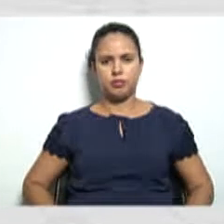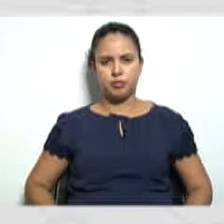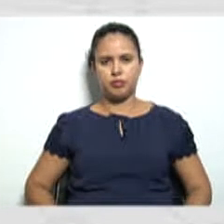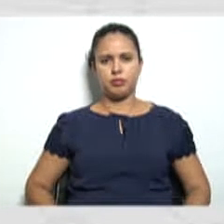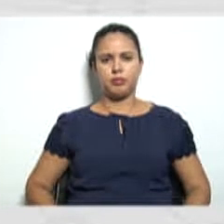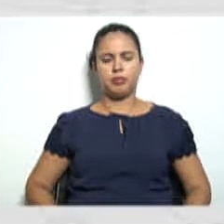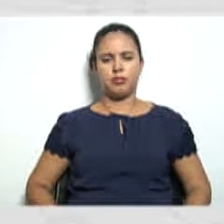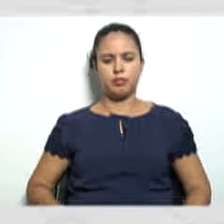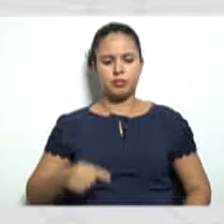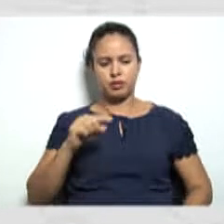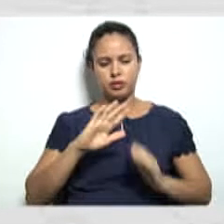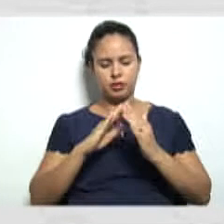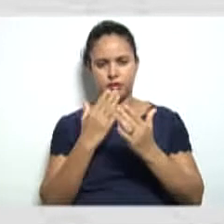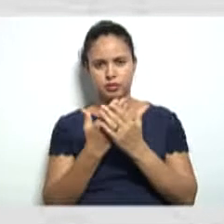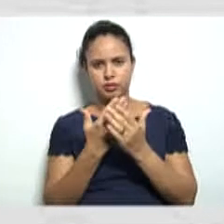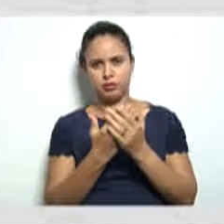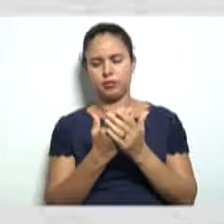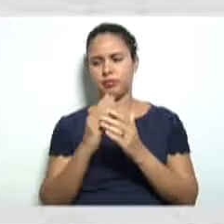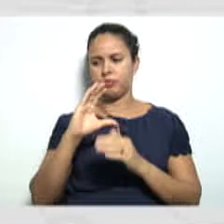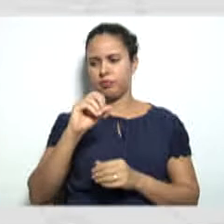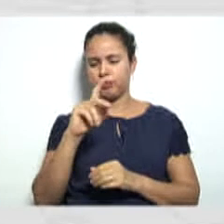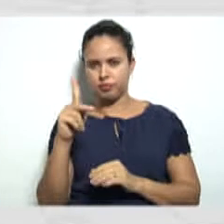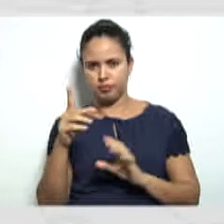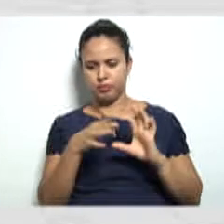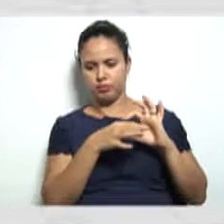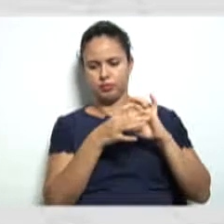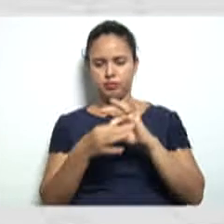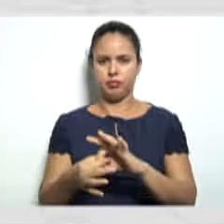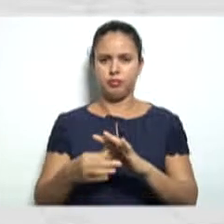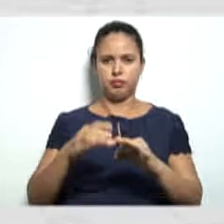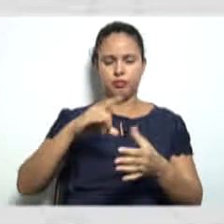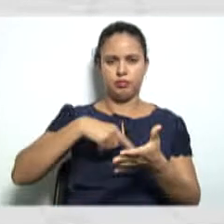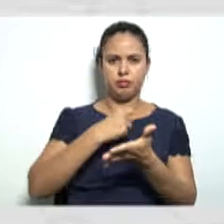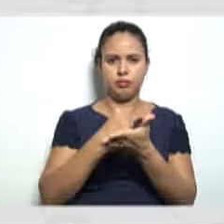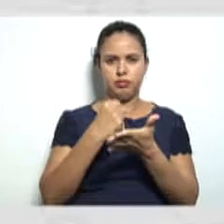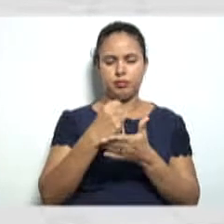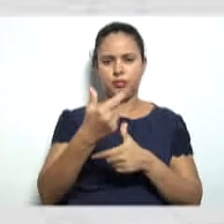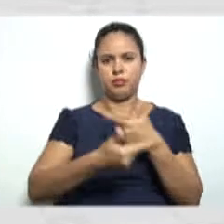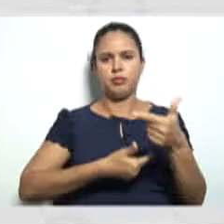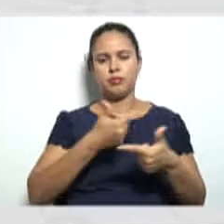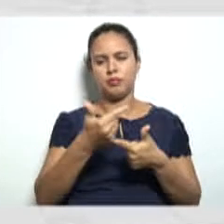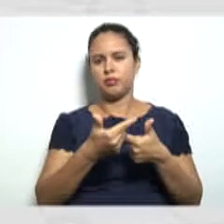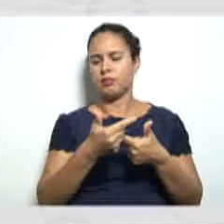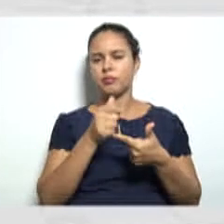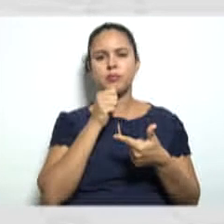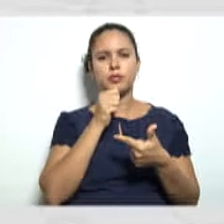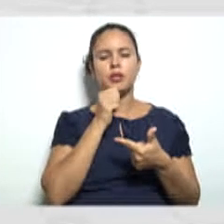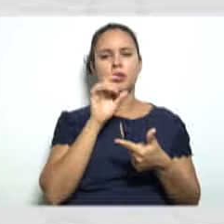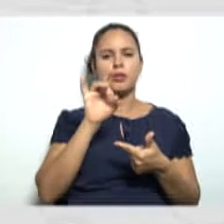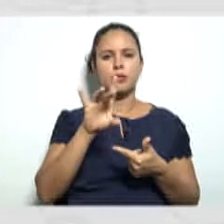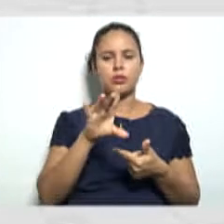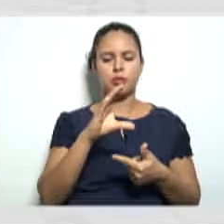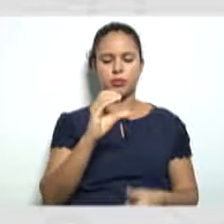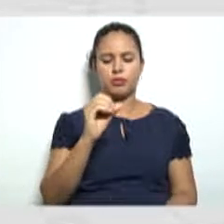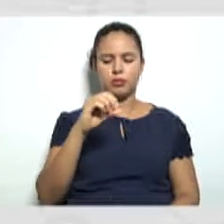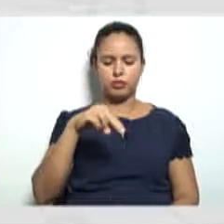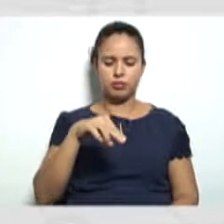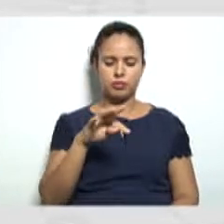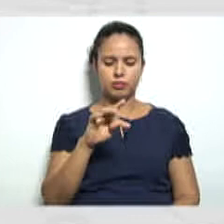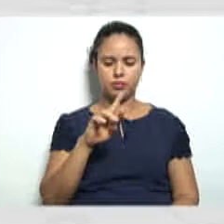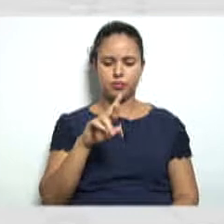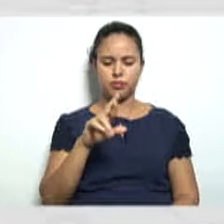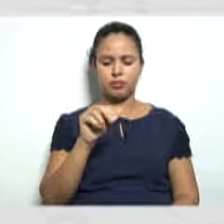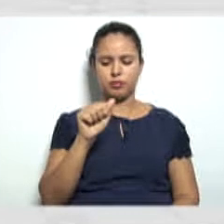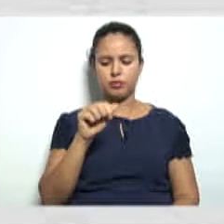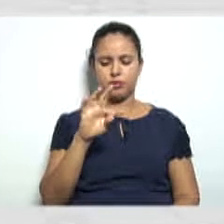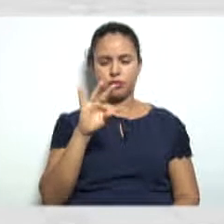vínculo empregatício entre o profissional de limpeza e a escola. O que vai ter o contrato que existe entre a cooperativa e a escola.